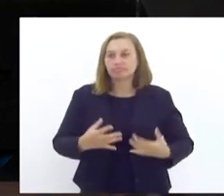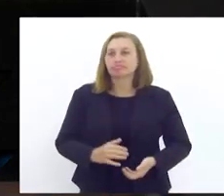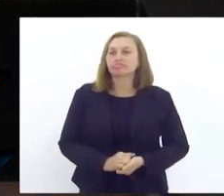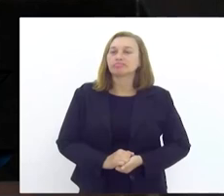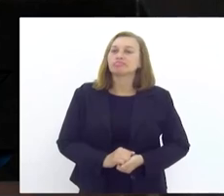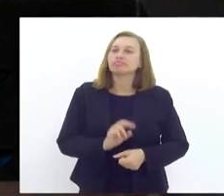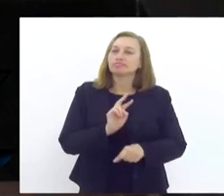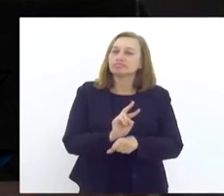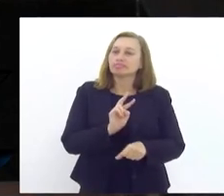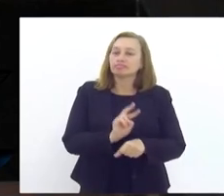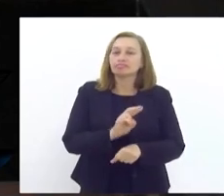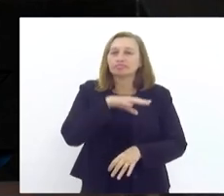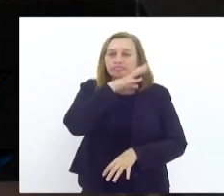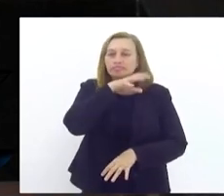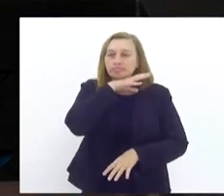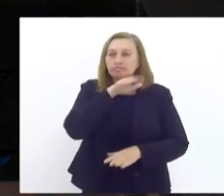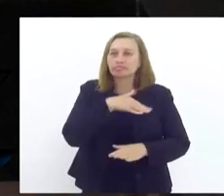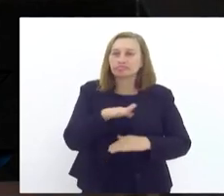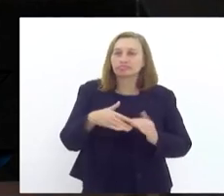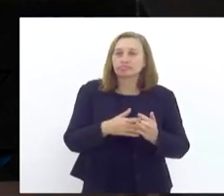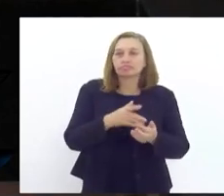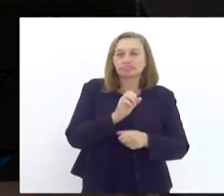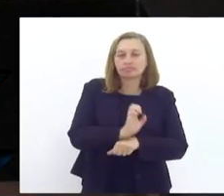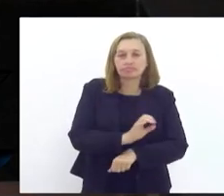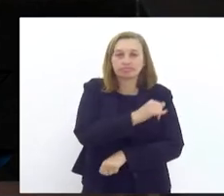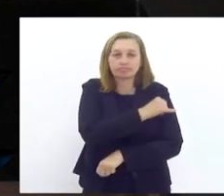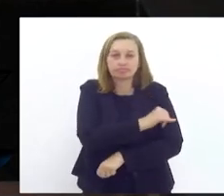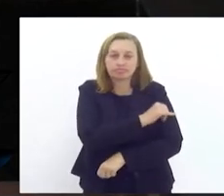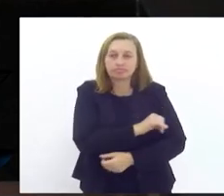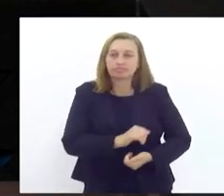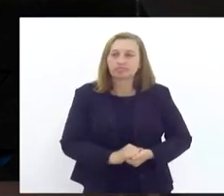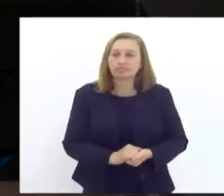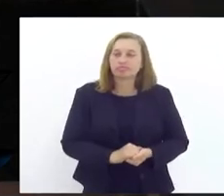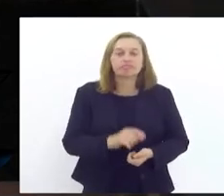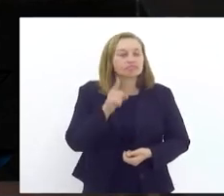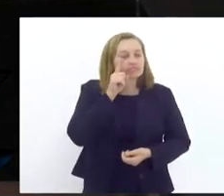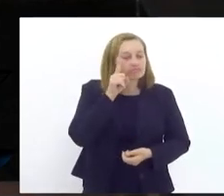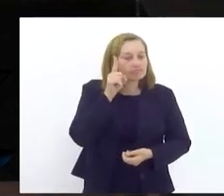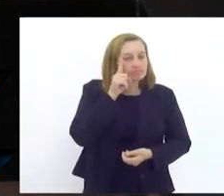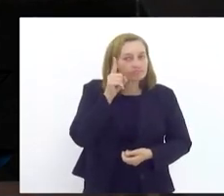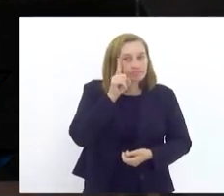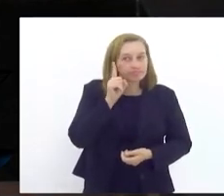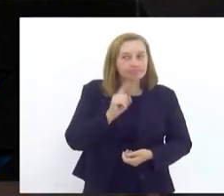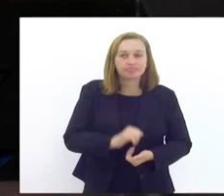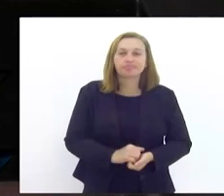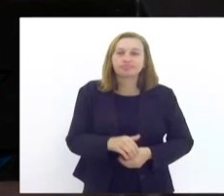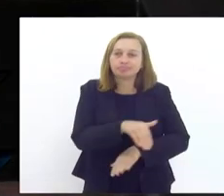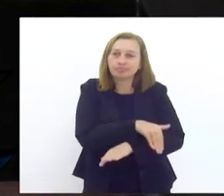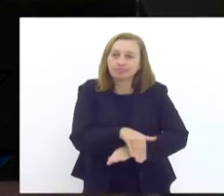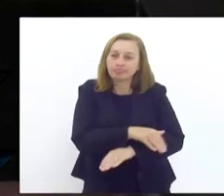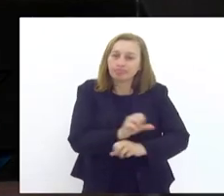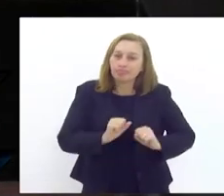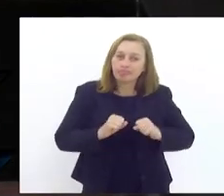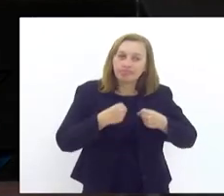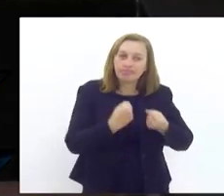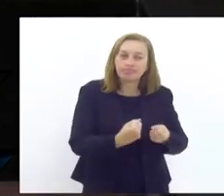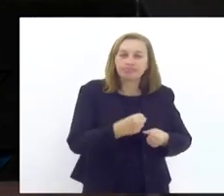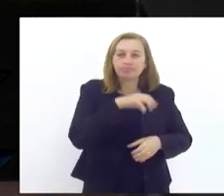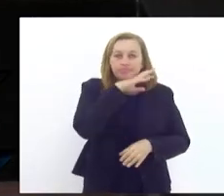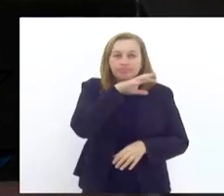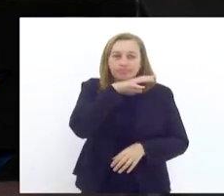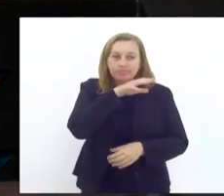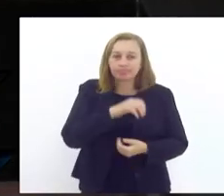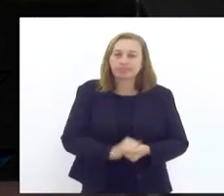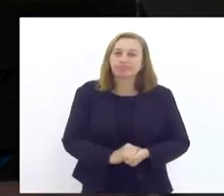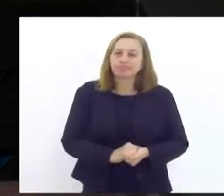protetores de animais de todo estado do Rio de Janeiro que estão todos os dias nas ruas defendendo os animais